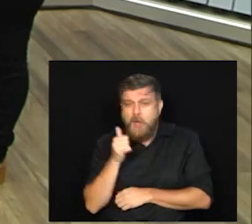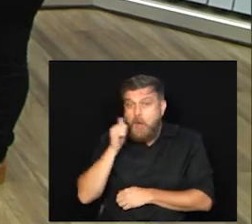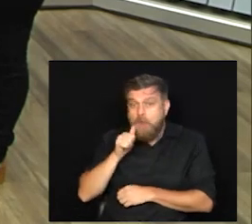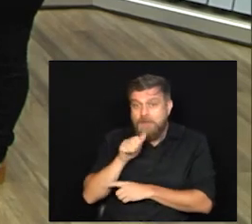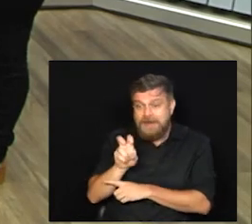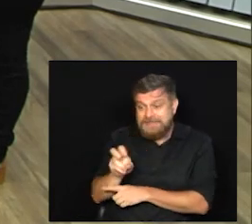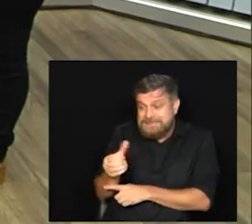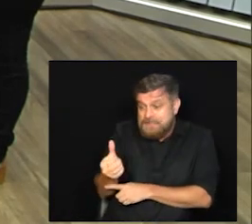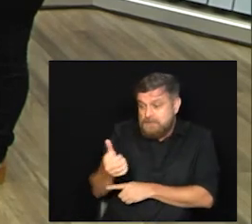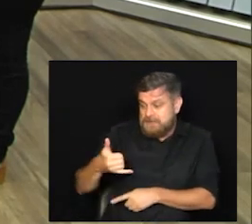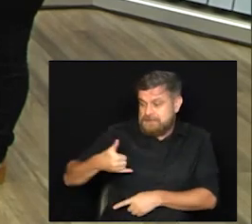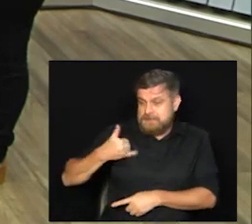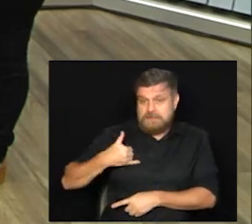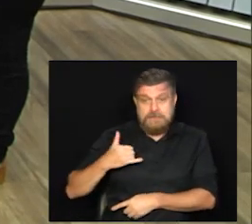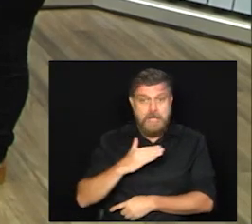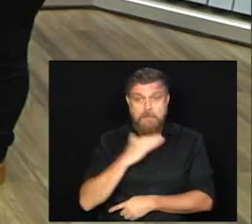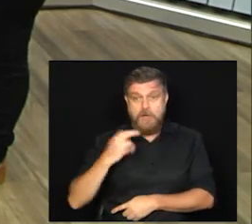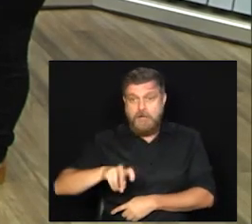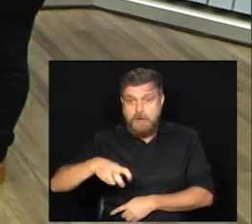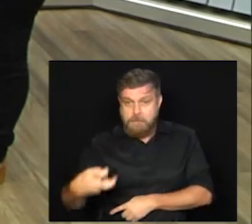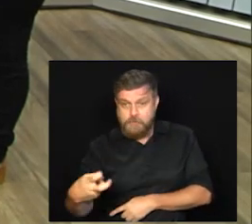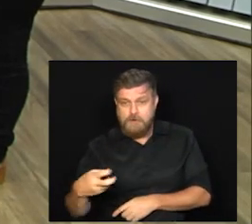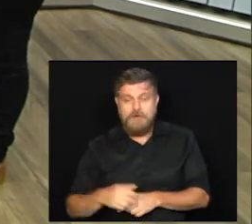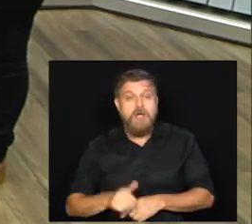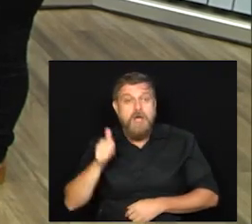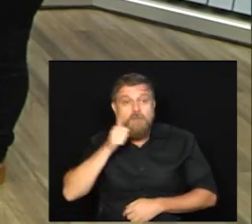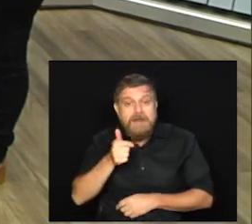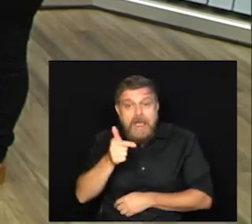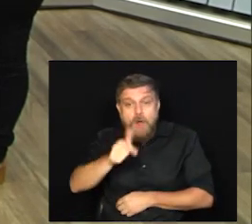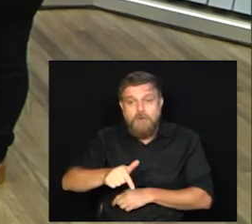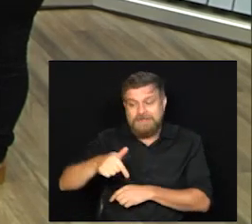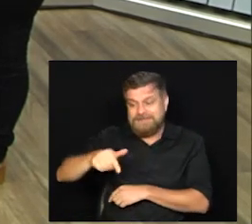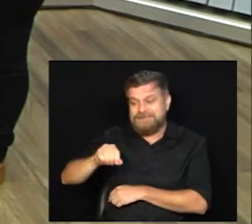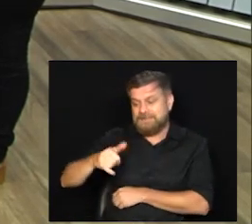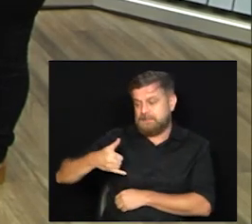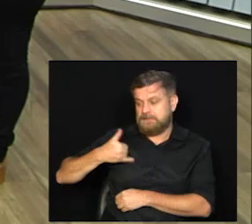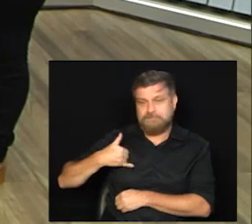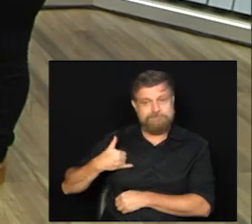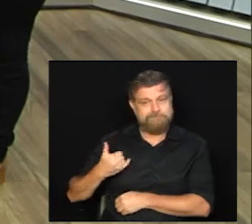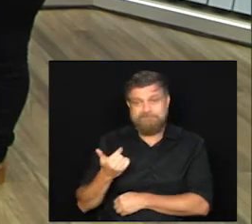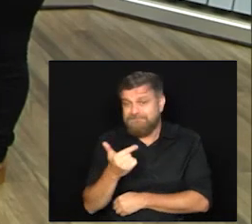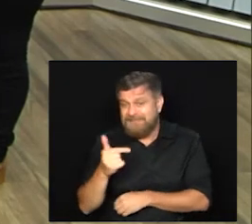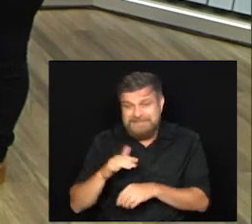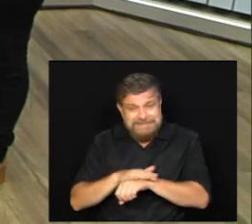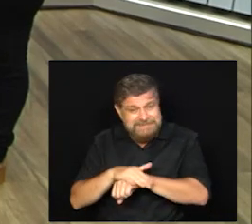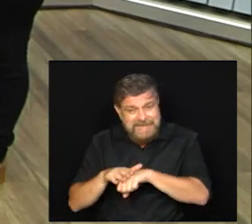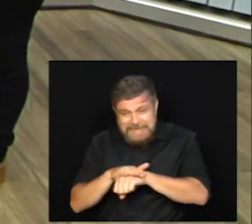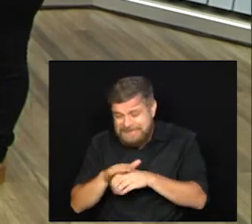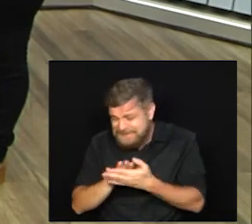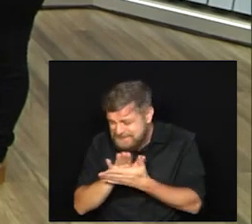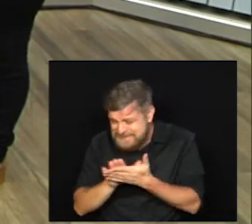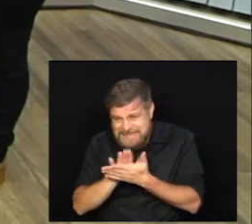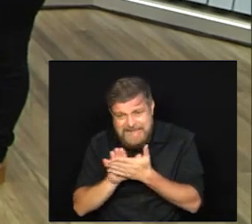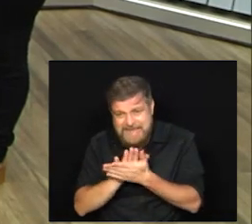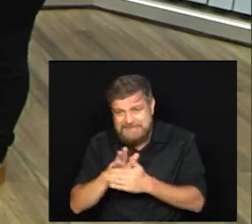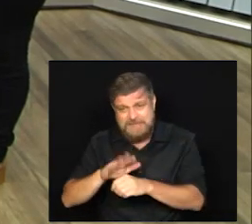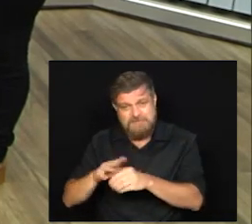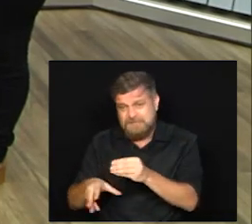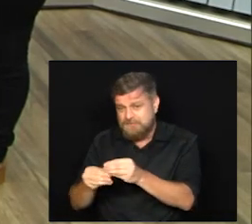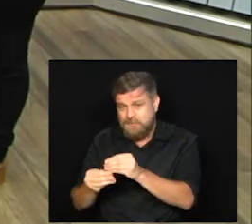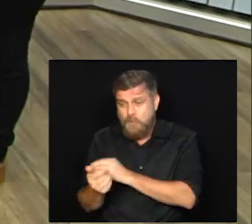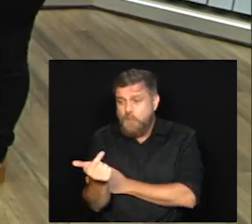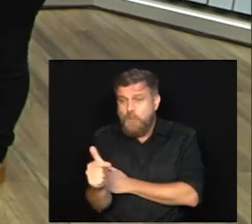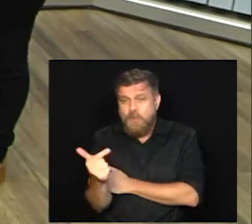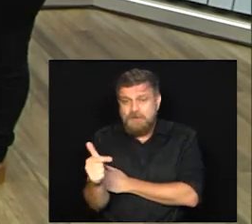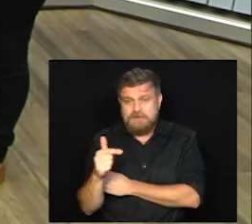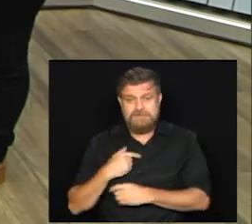56 anos, ela chegou a óbito. Uma outra mulher de 70 anos também não tinha nenhuma comorbidade. Então, é algo que